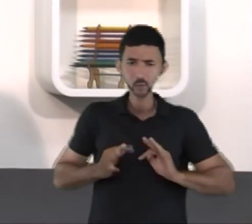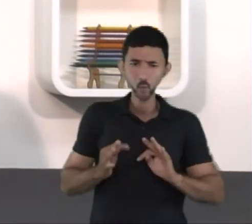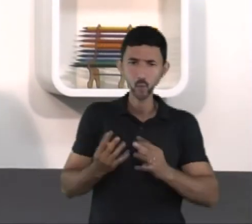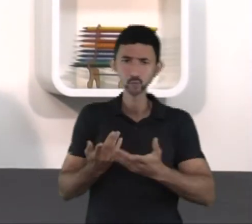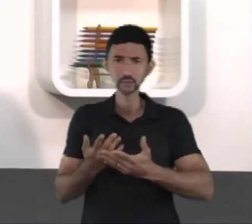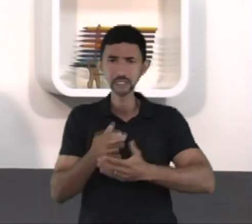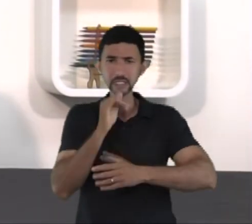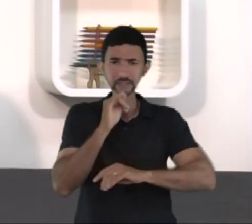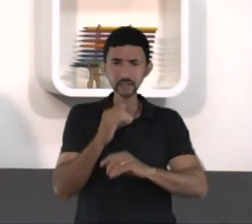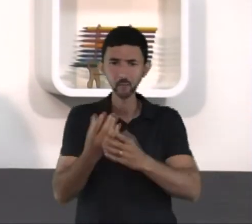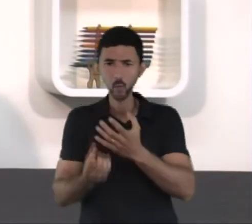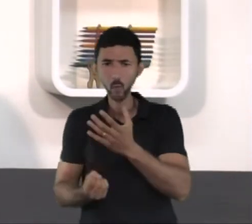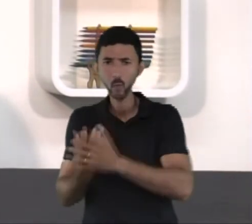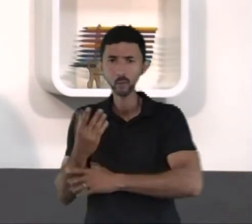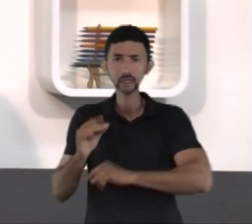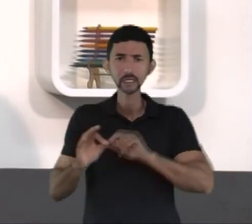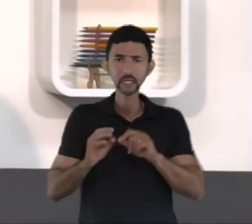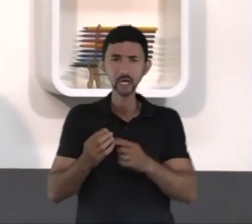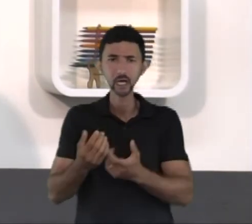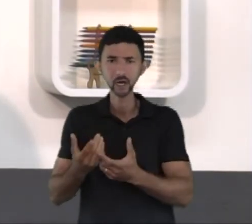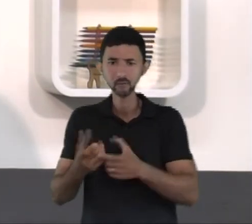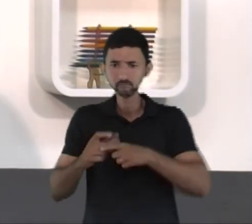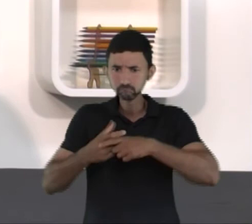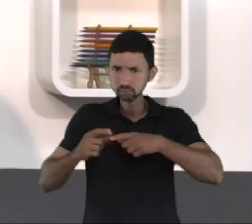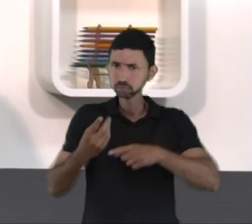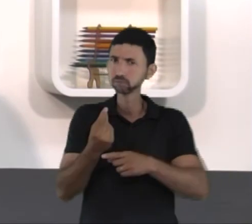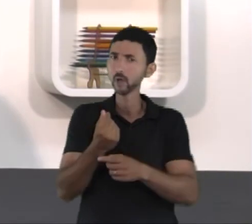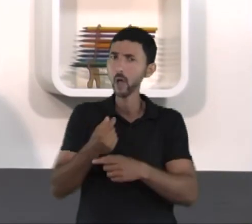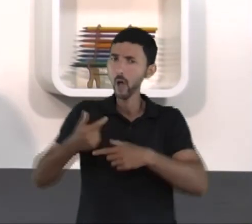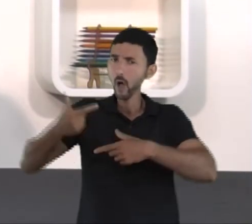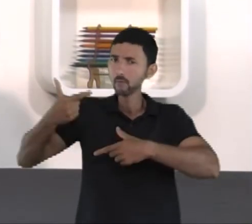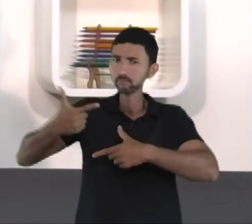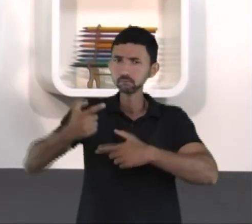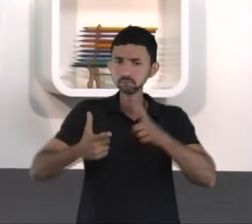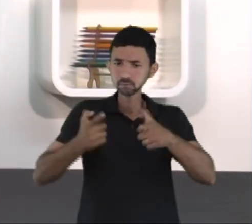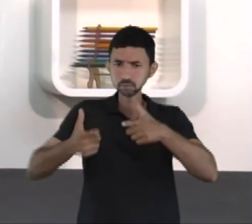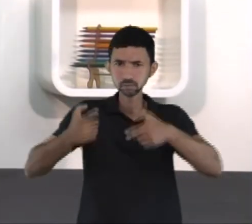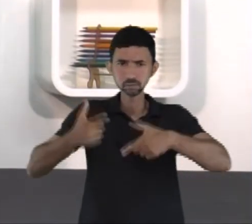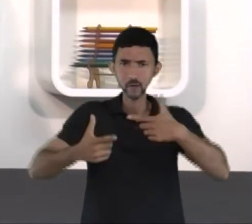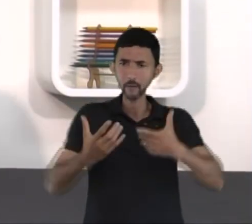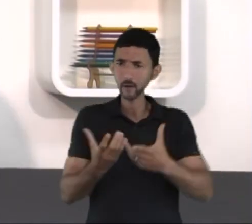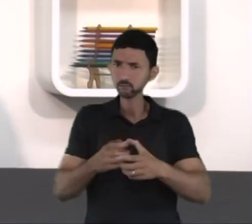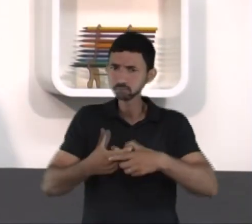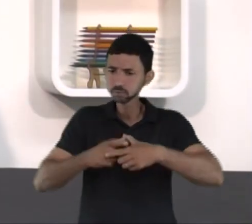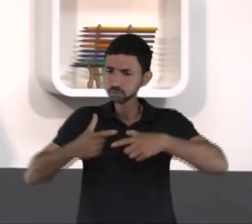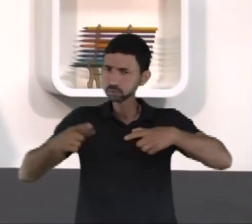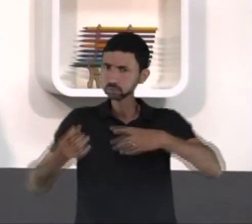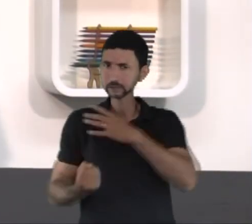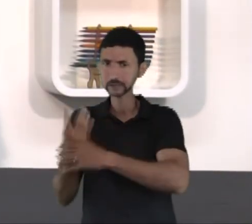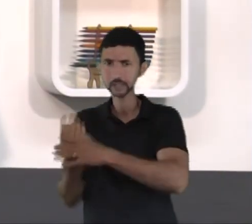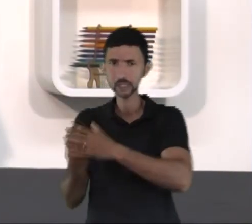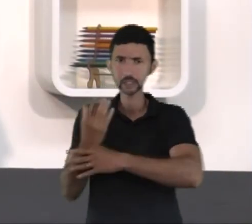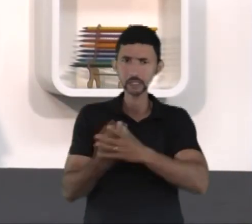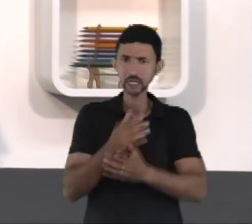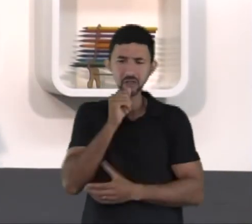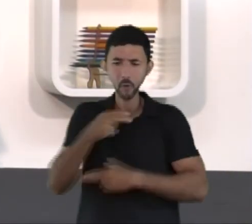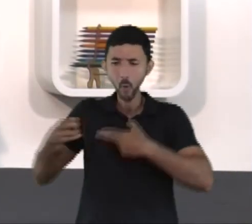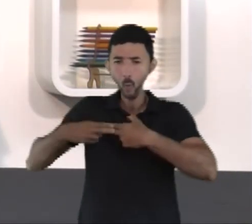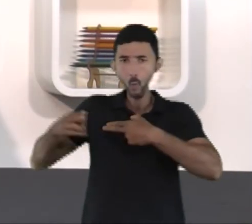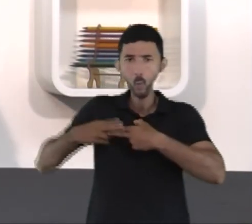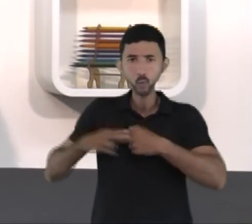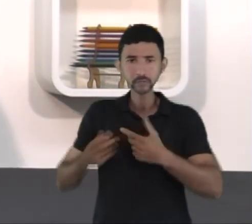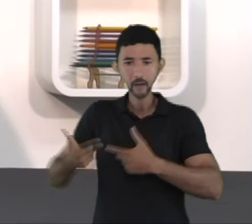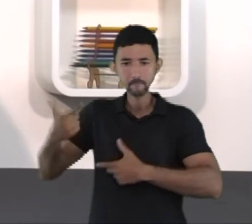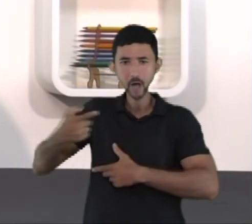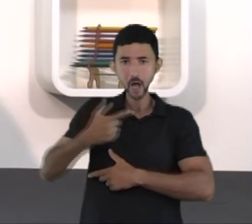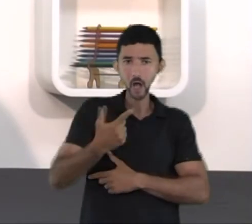por você criar um arsenal bélico poderoso para fazer frente ao seu inimigo, né? Não que eu vá usar, mas